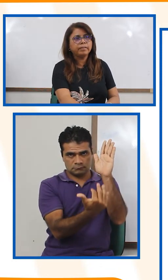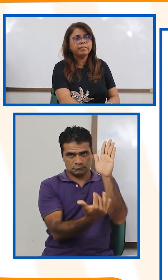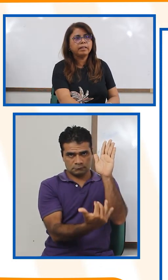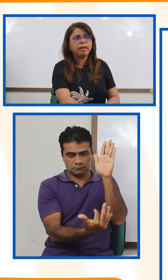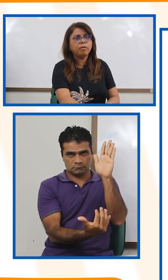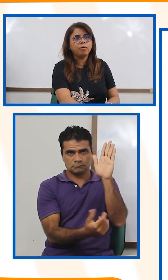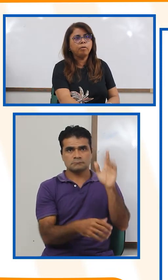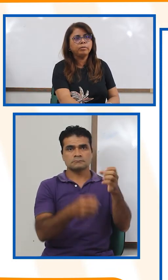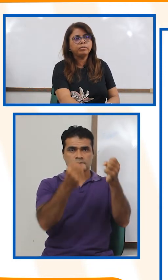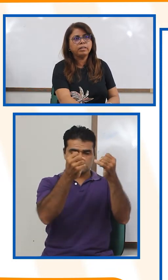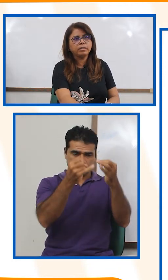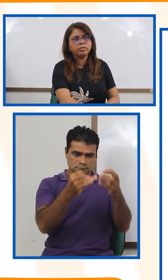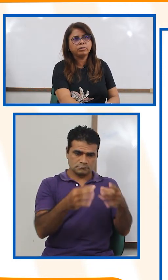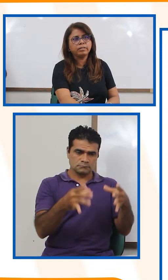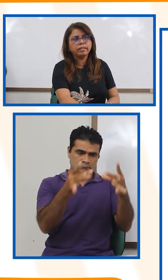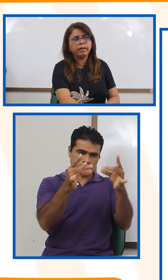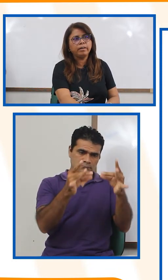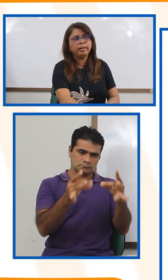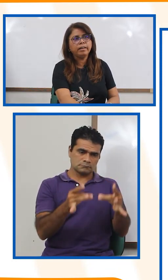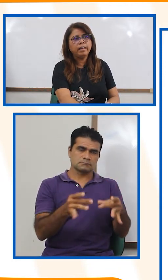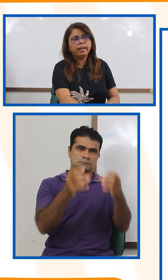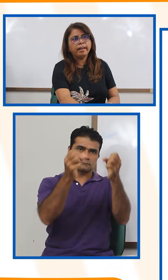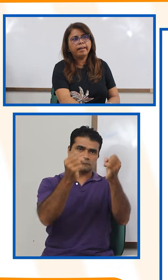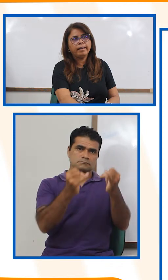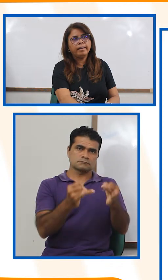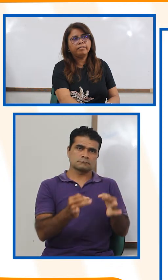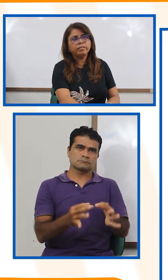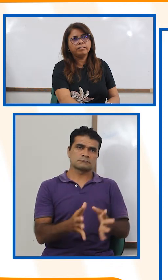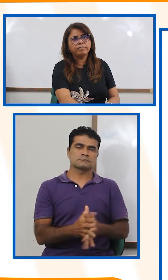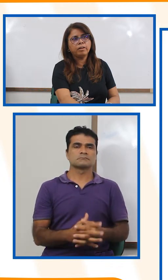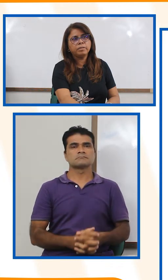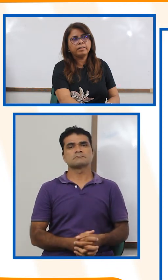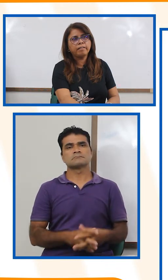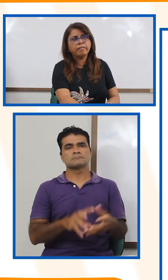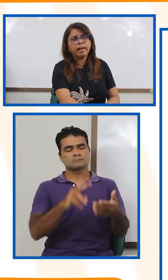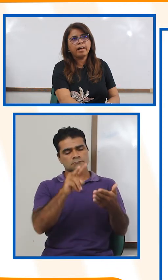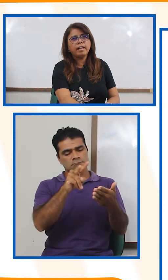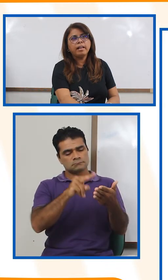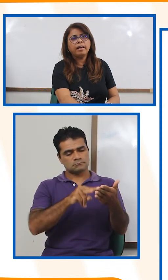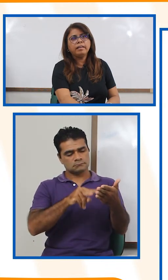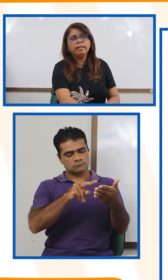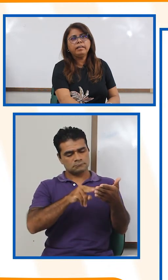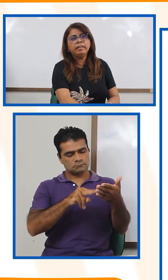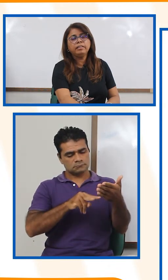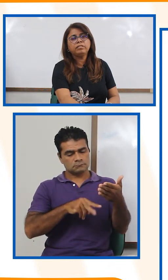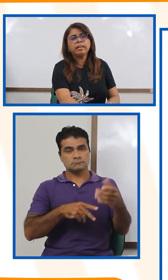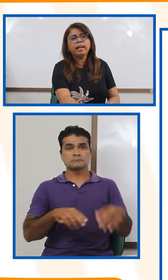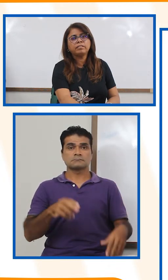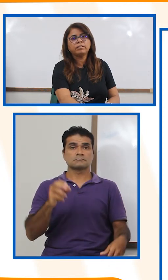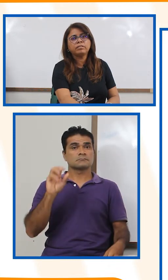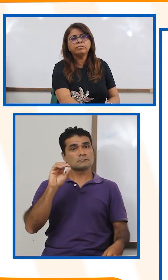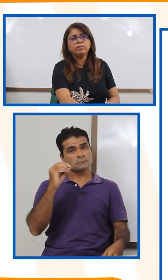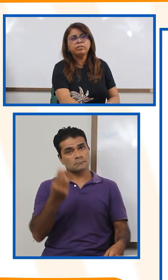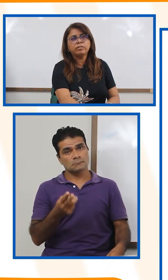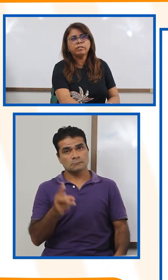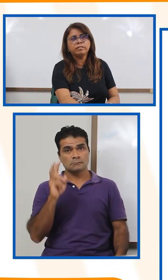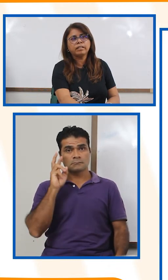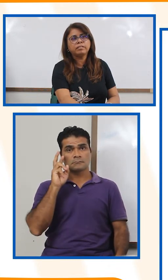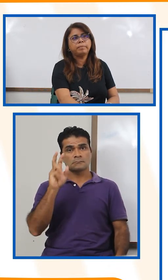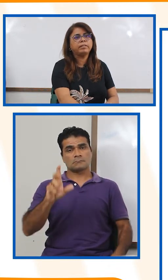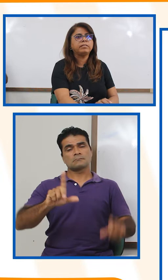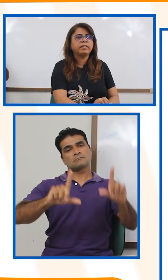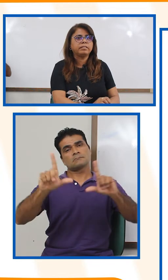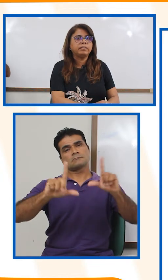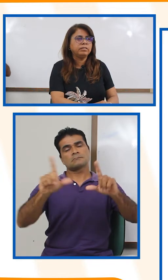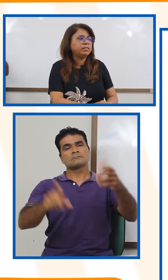aconteceu, tá? O corpo do texto, que é aí, né? Você vai observar e tirar suas conclusões